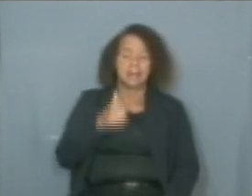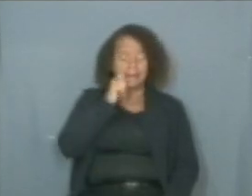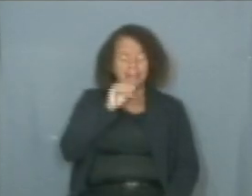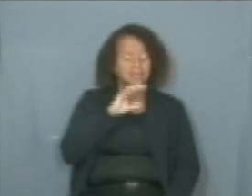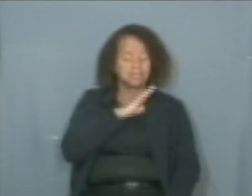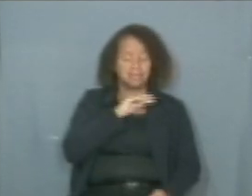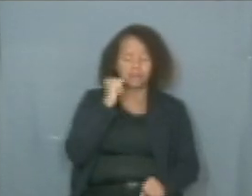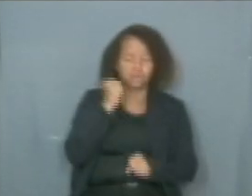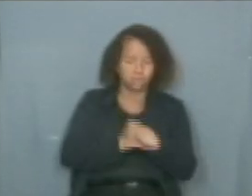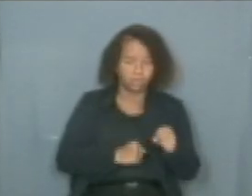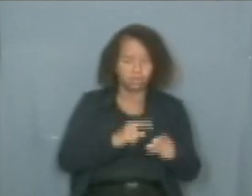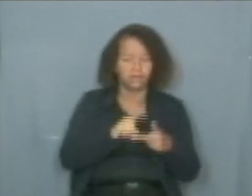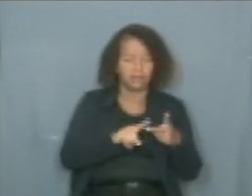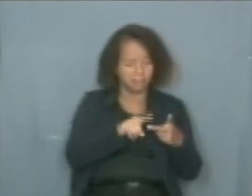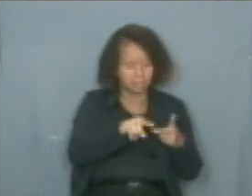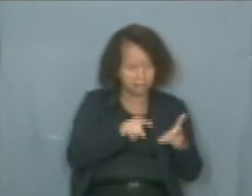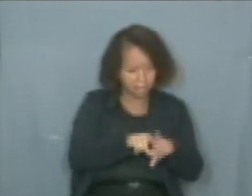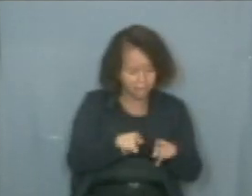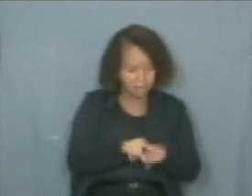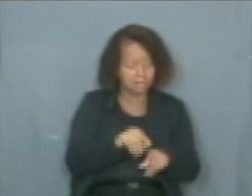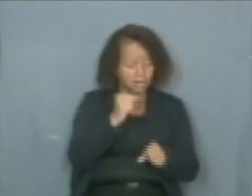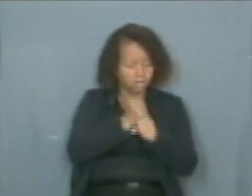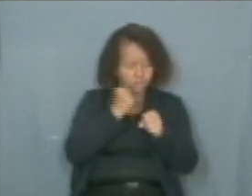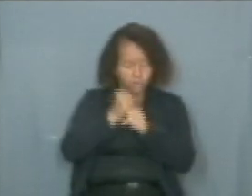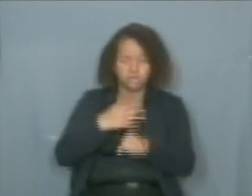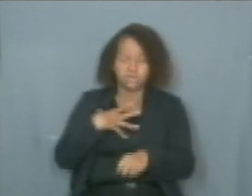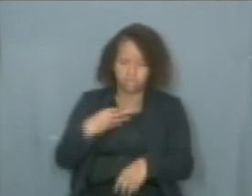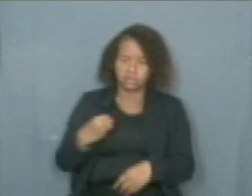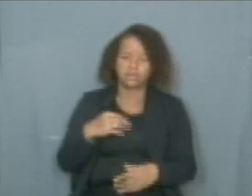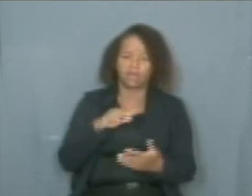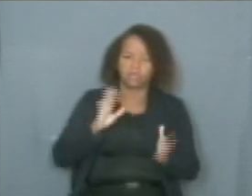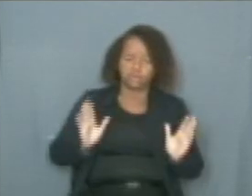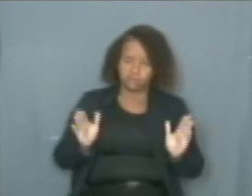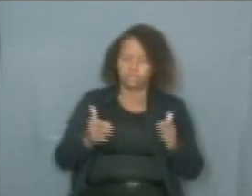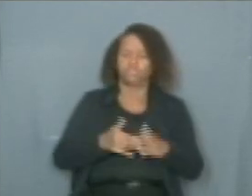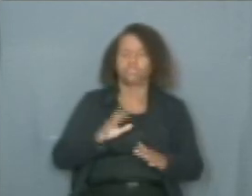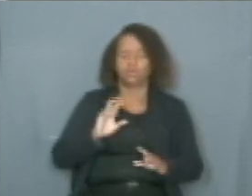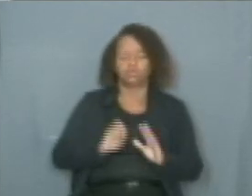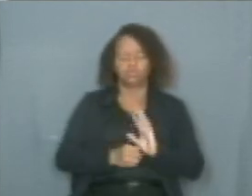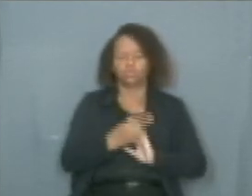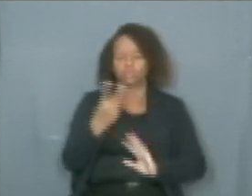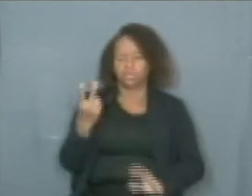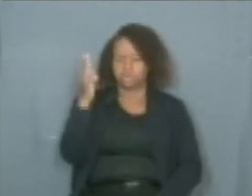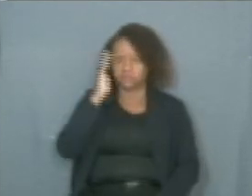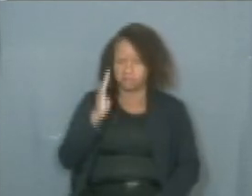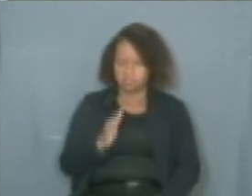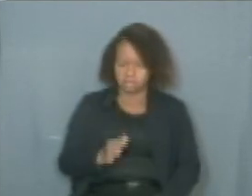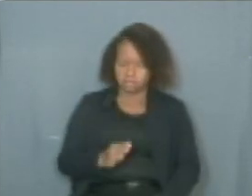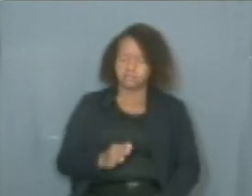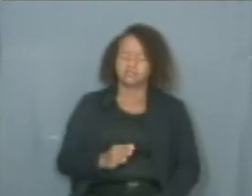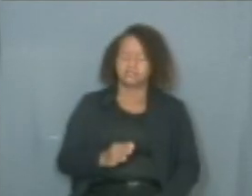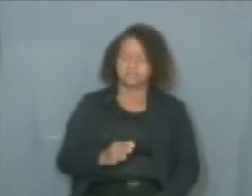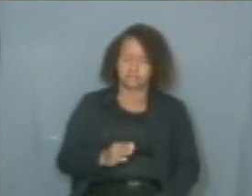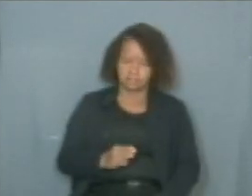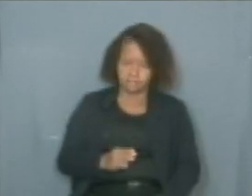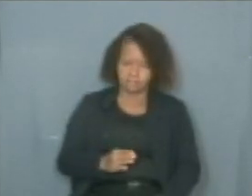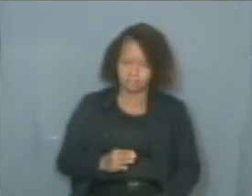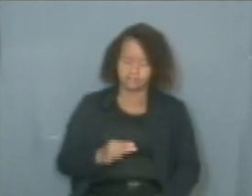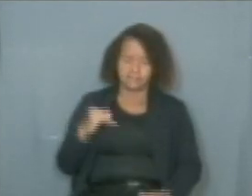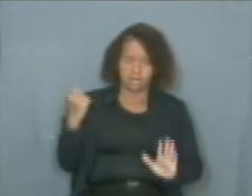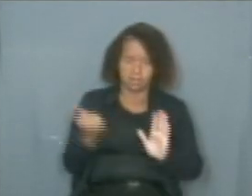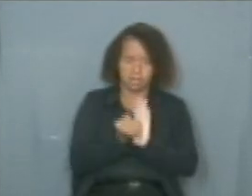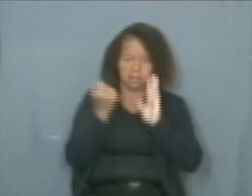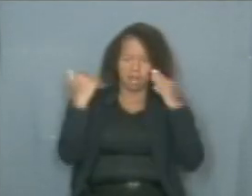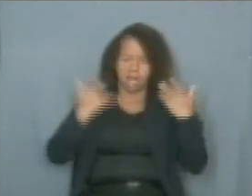matou, mas matou seus filhos autistas. Isso já aconteceu 2 vezes no Brasil, e quando isso acontece, causa um